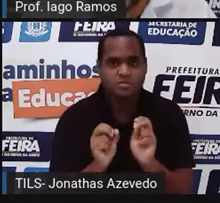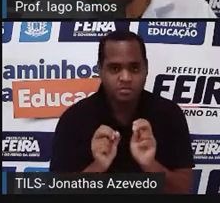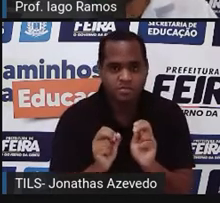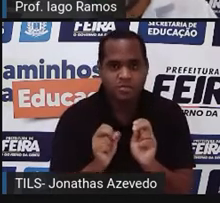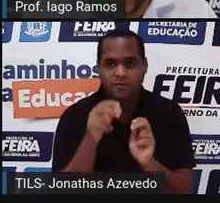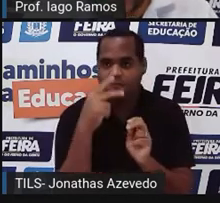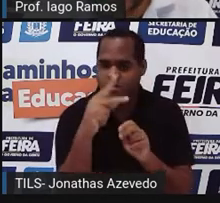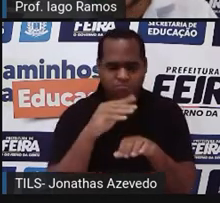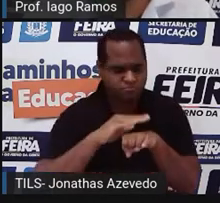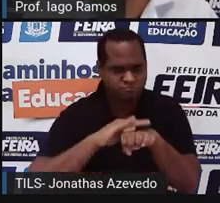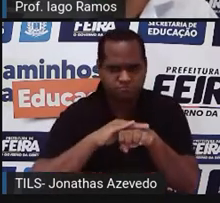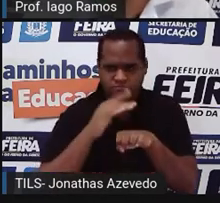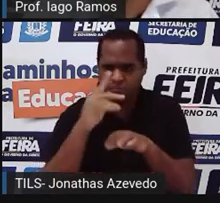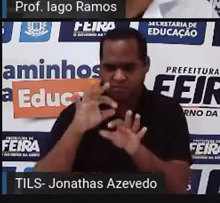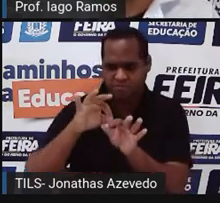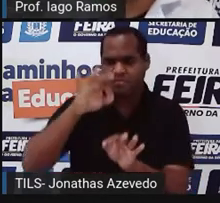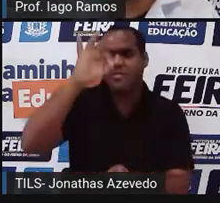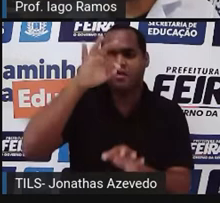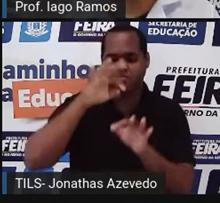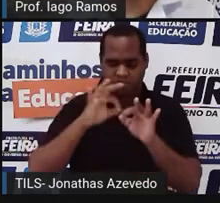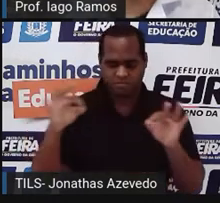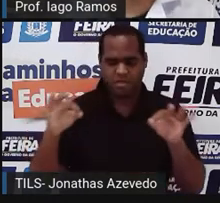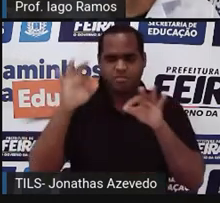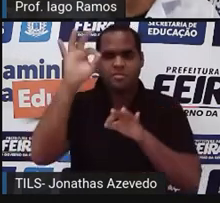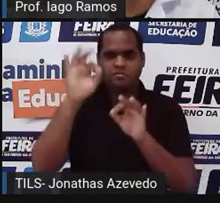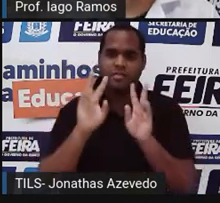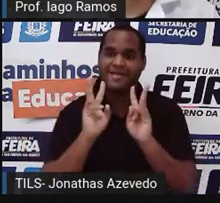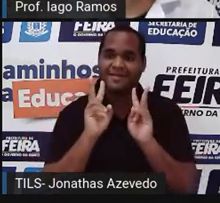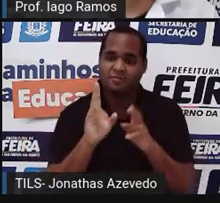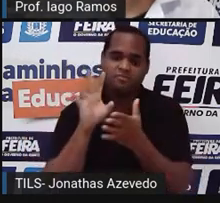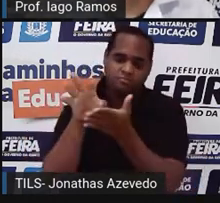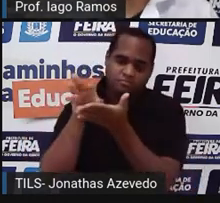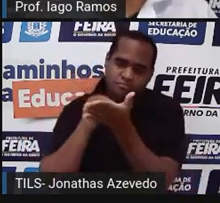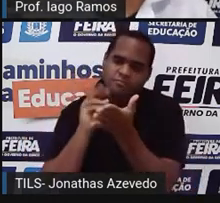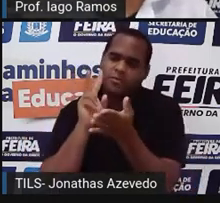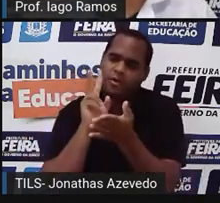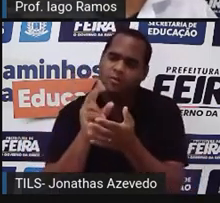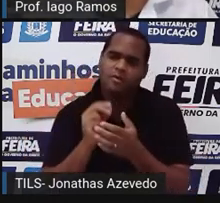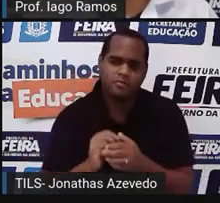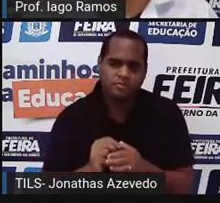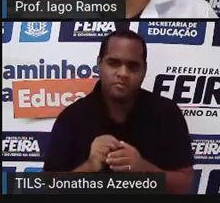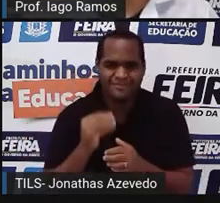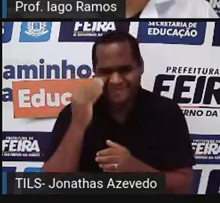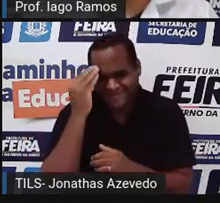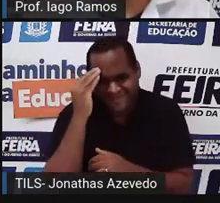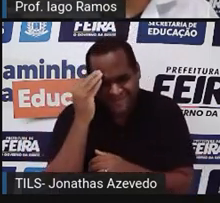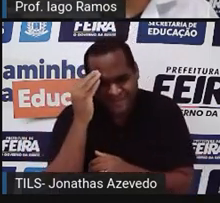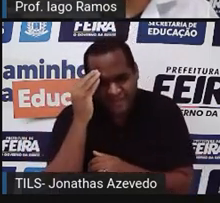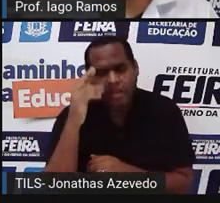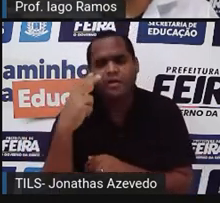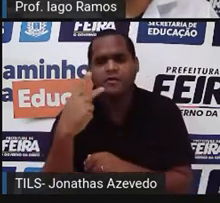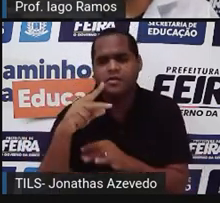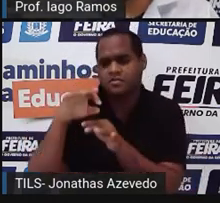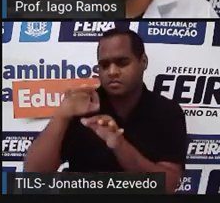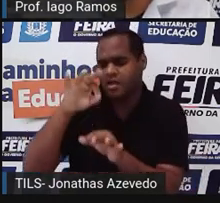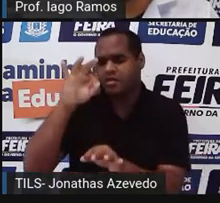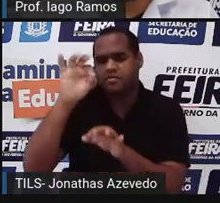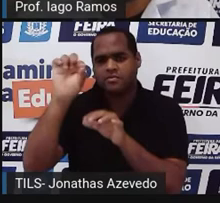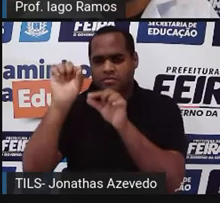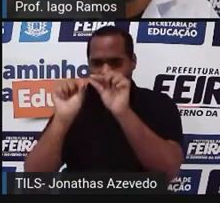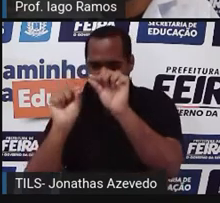que você quiser, tá bom? Do jeitinho que ela está ali, com todos aqueles pontos. E aí você